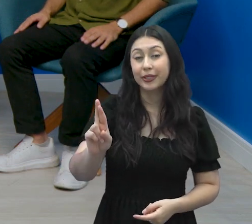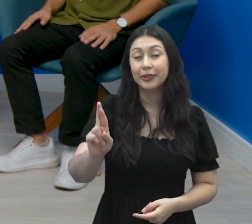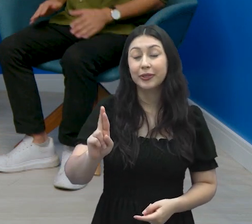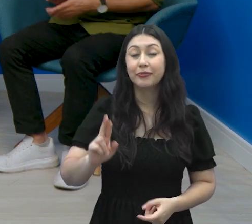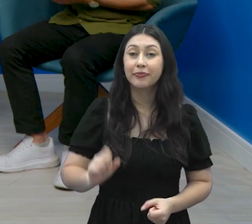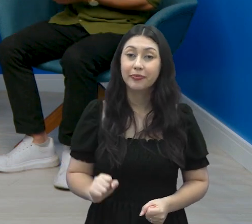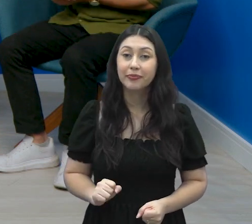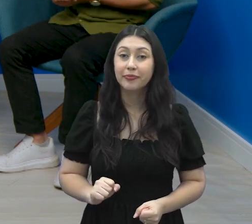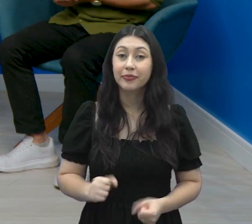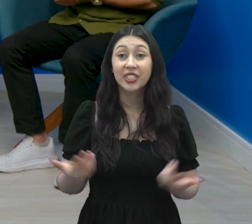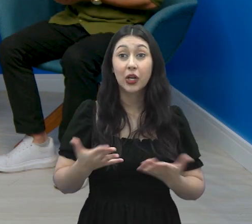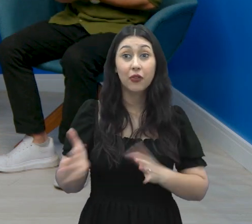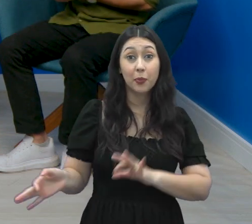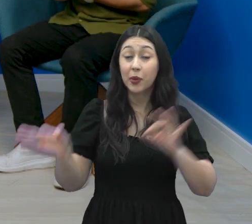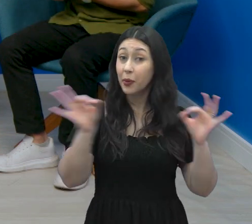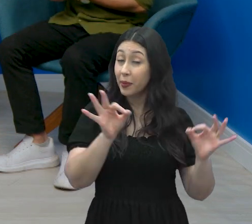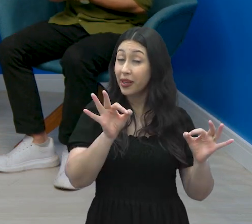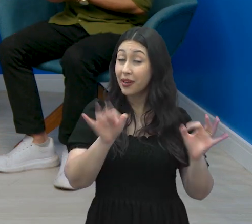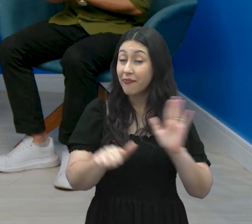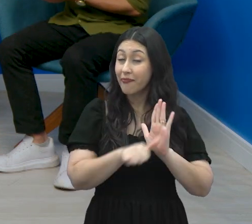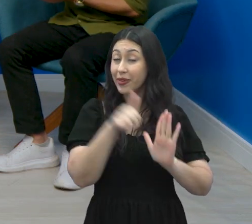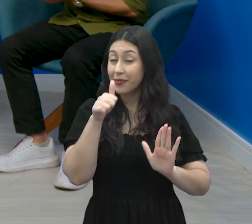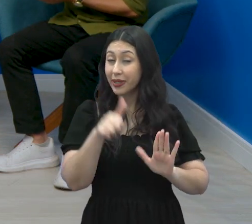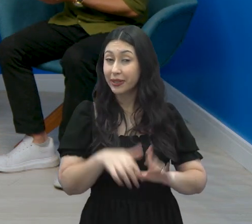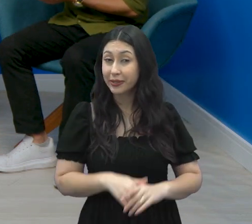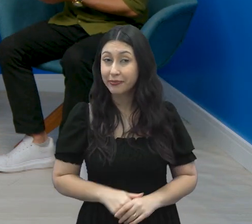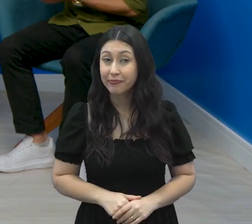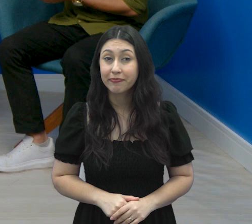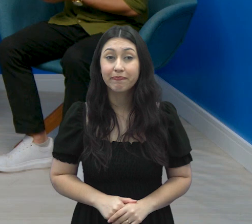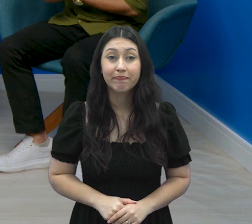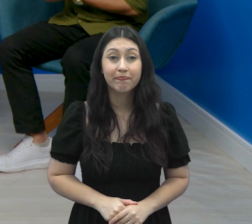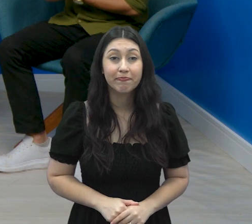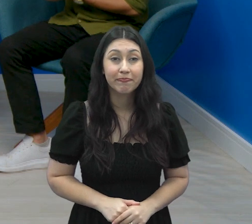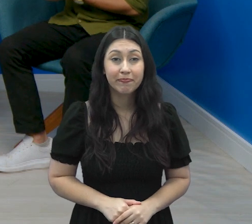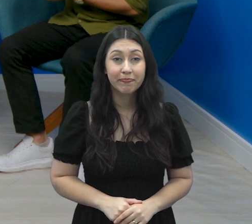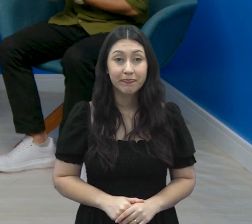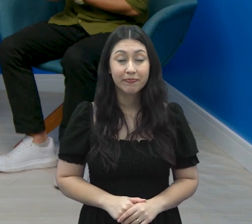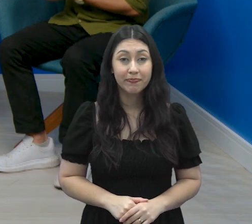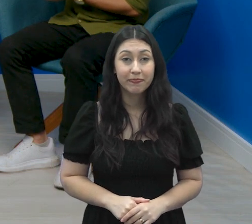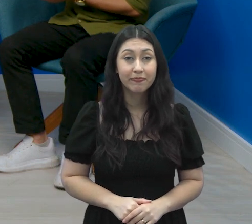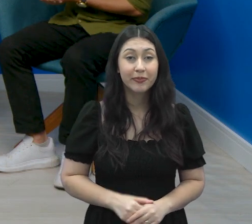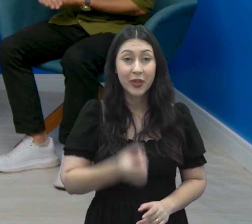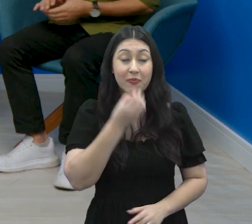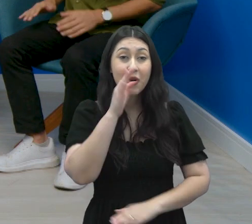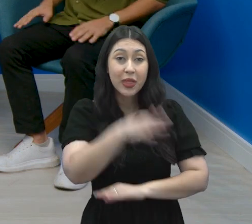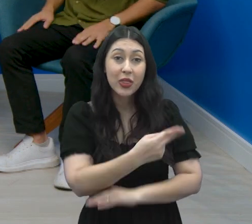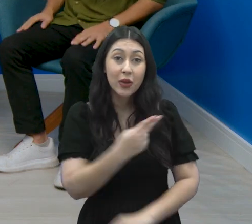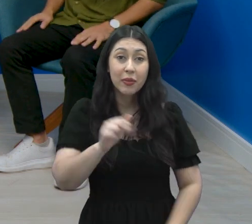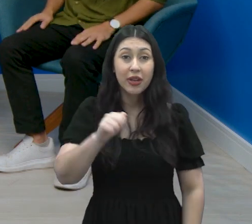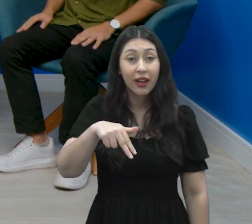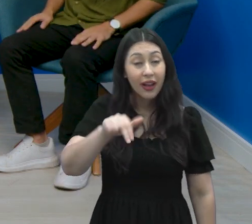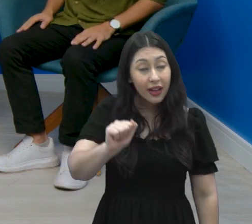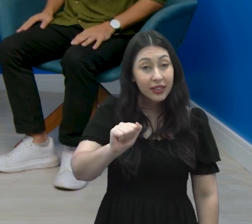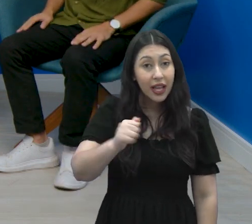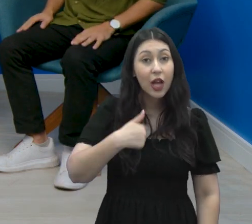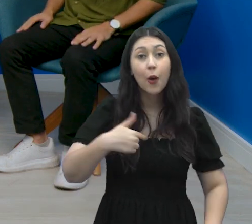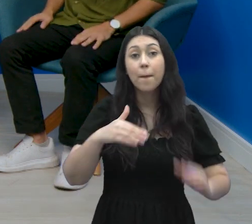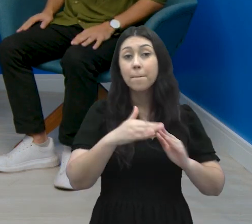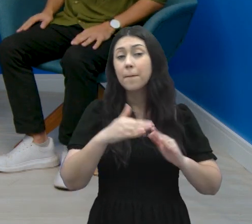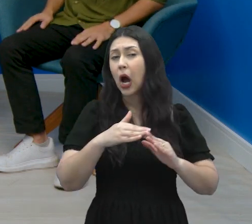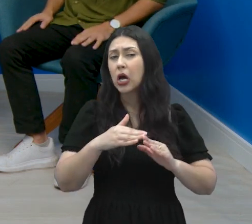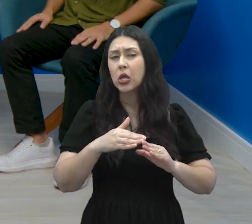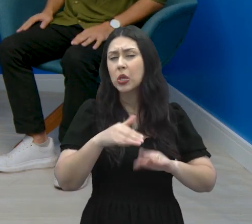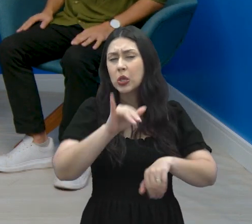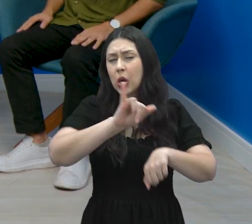nas ruas também, né, Matheus? Vamos Muito conferir importante. a primeira delas? Bacana. Vamos lá. Boa tarde, meu nome é Ana Beatriz Proença, eu